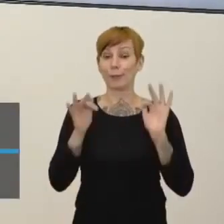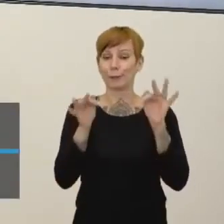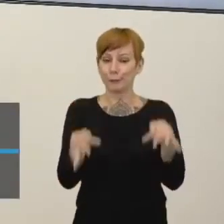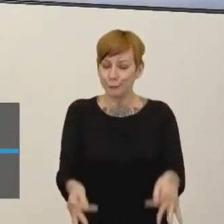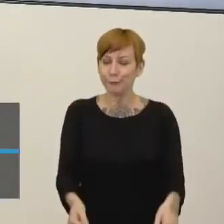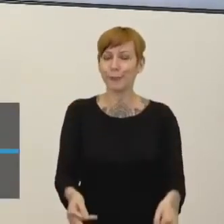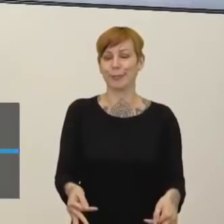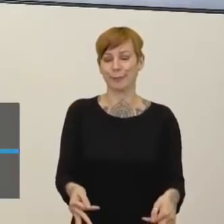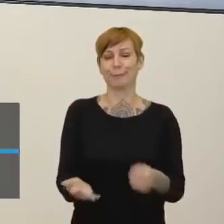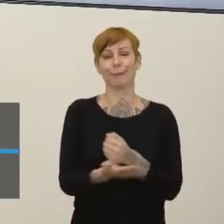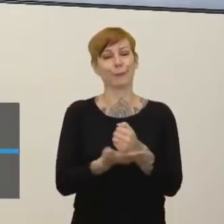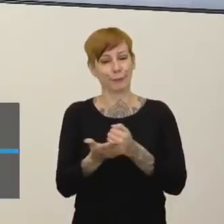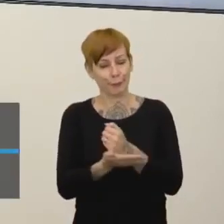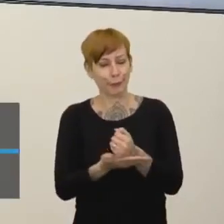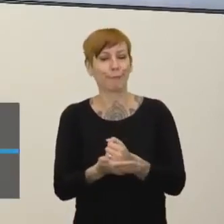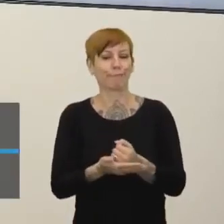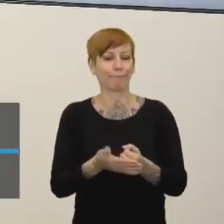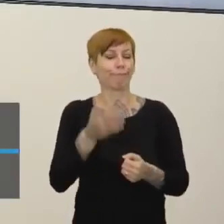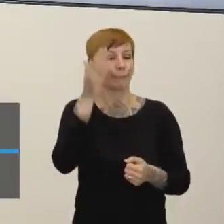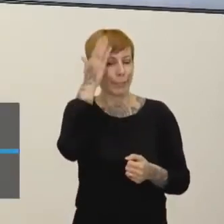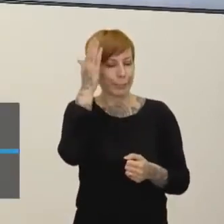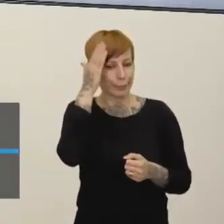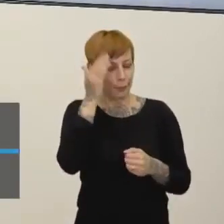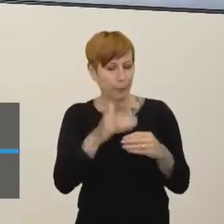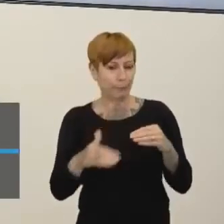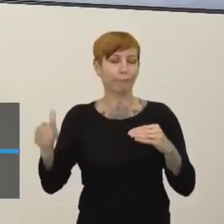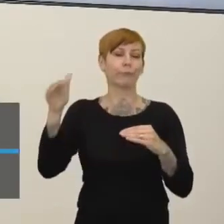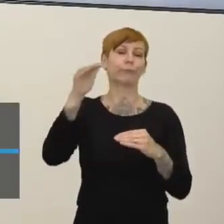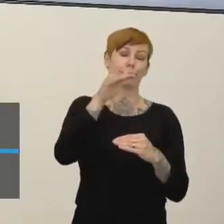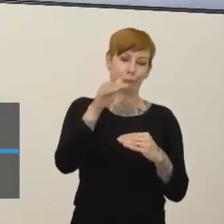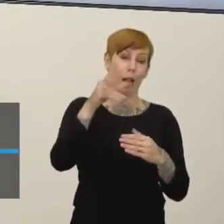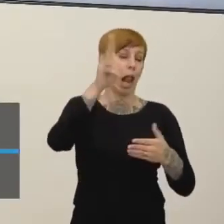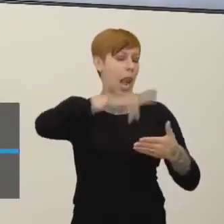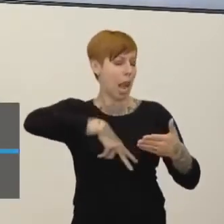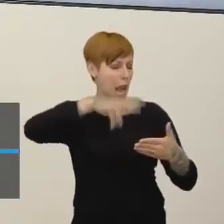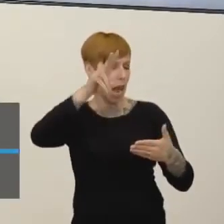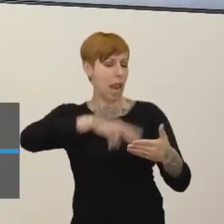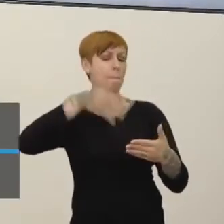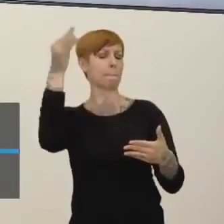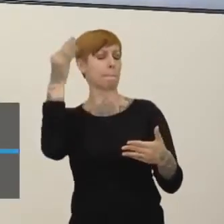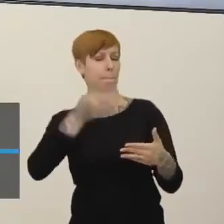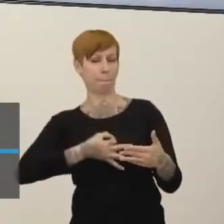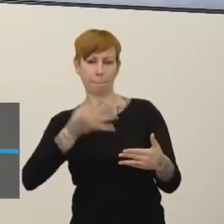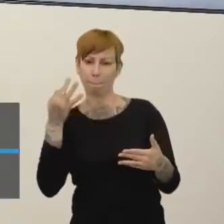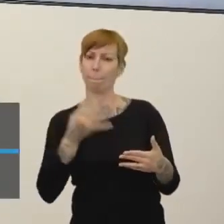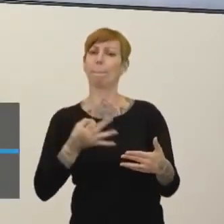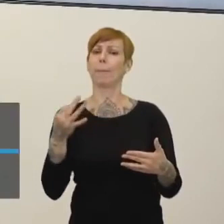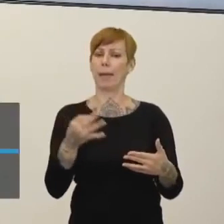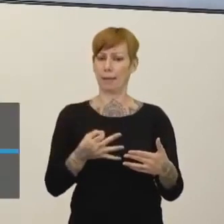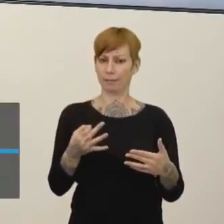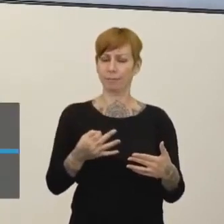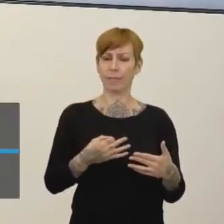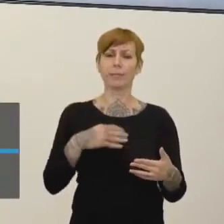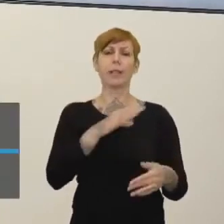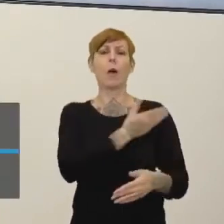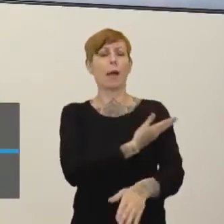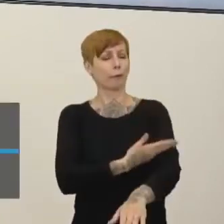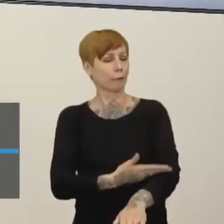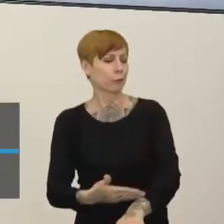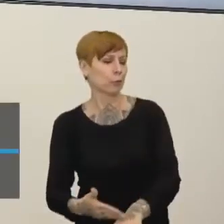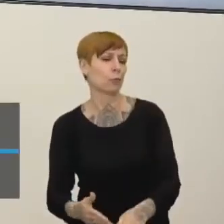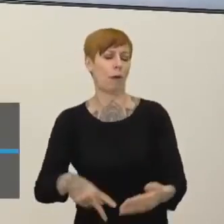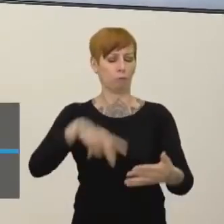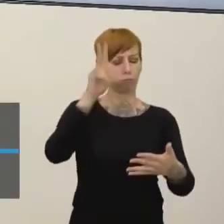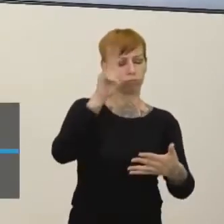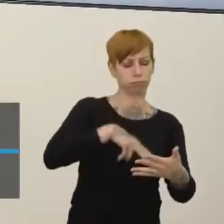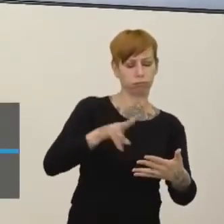com habilidades avançadas, conseguem se virar muito bem com a leitura, tem esse universo leitor muito firme. Quando